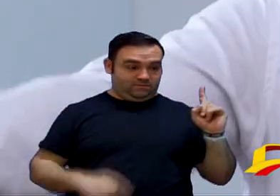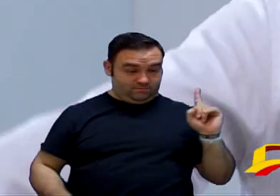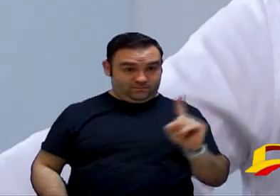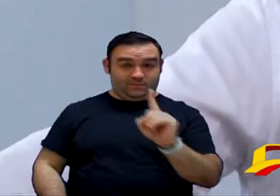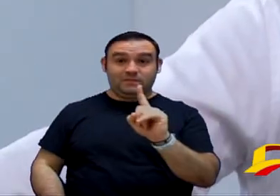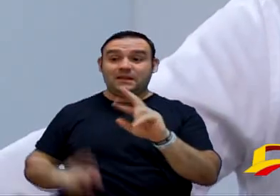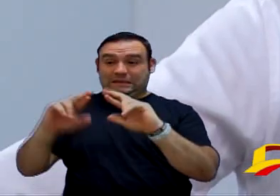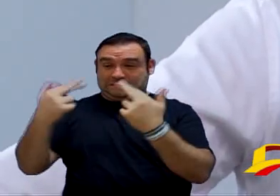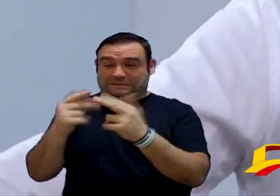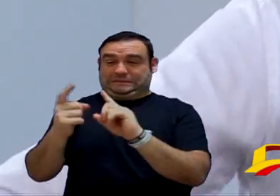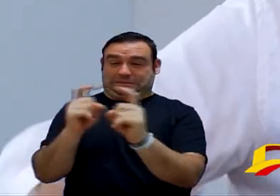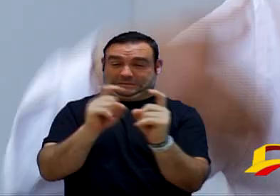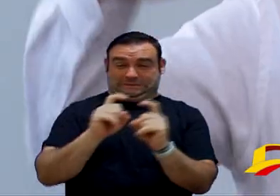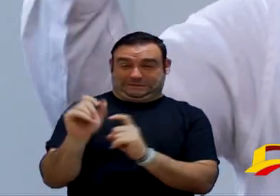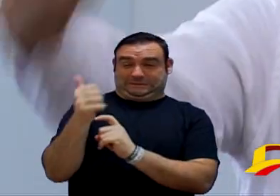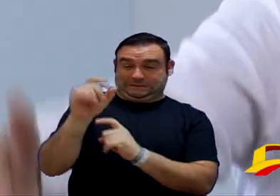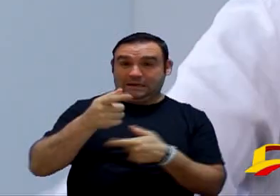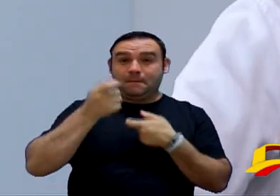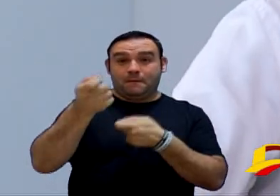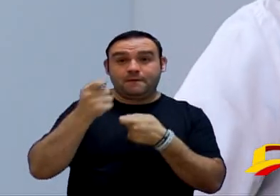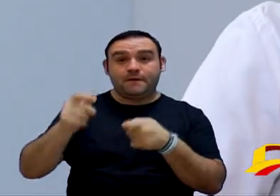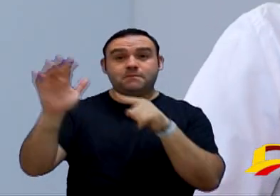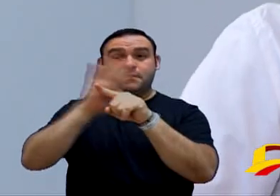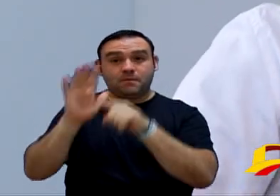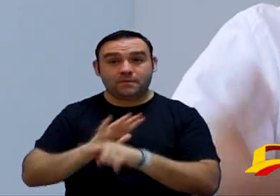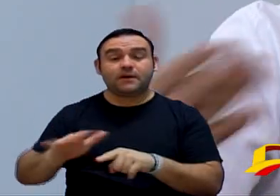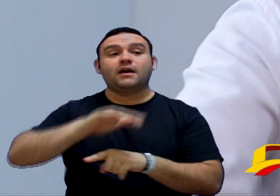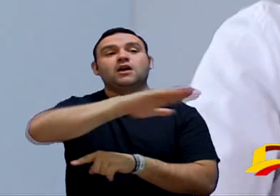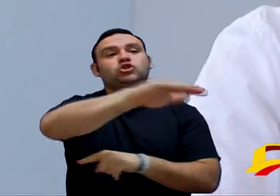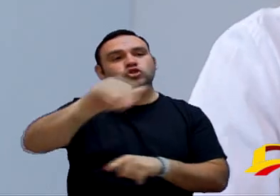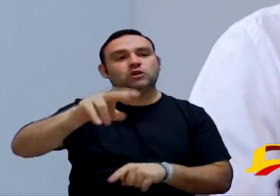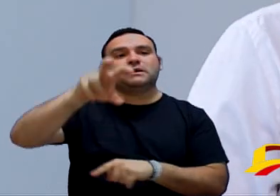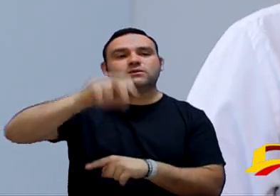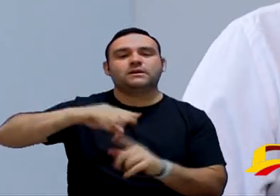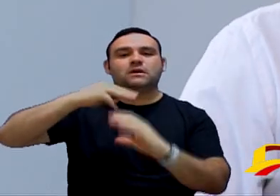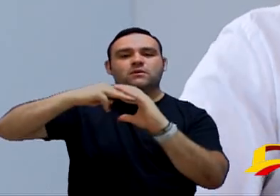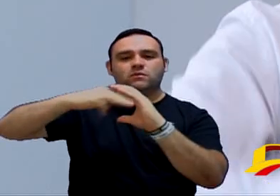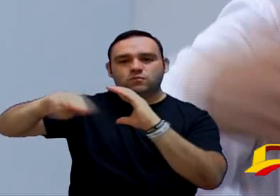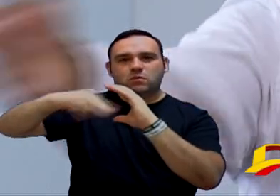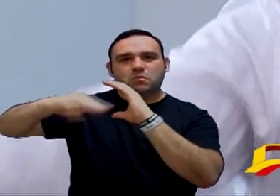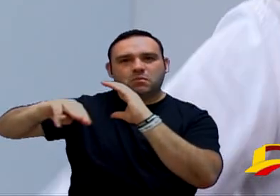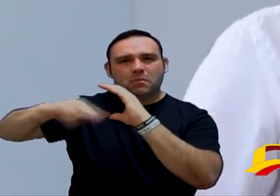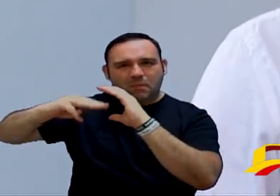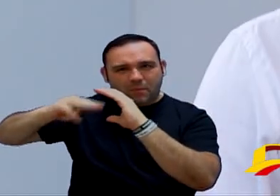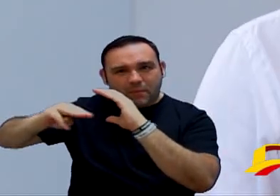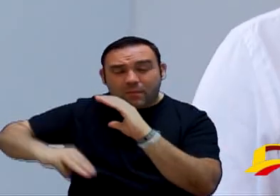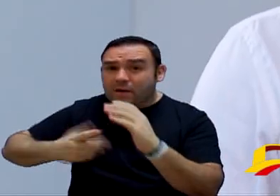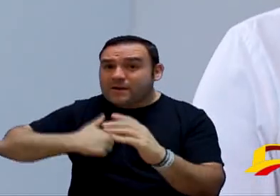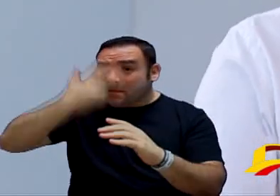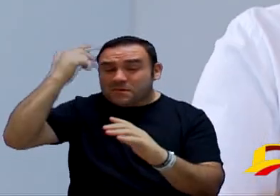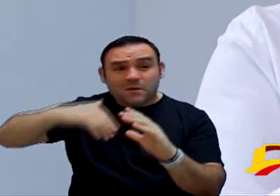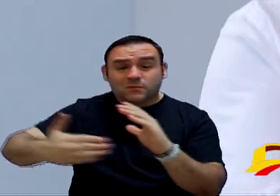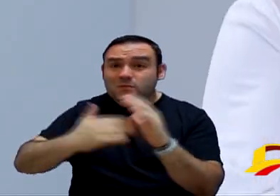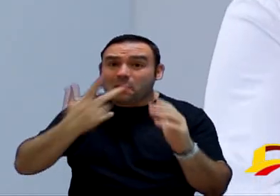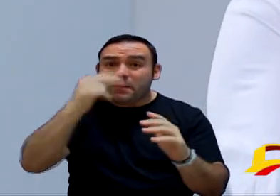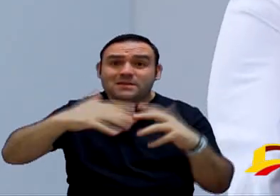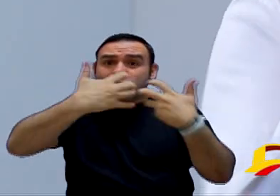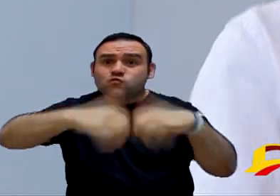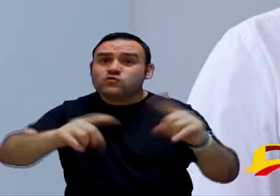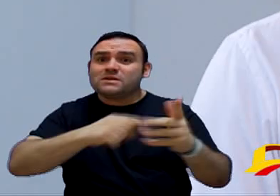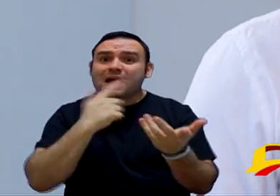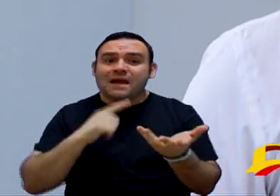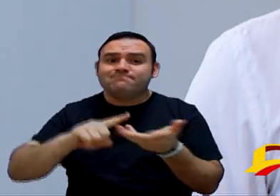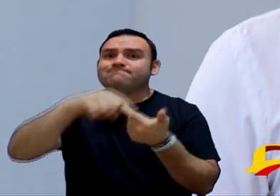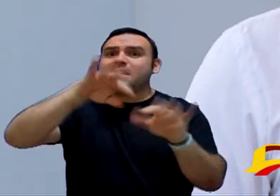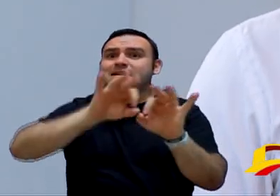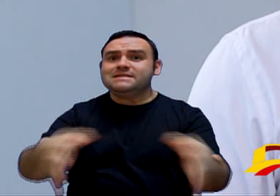10 reuniões provocar questionamento chamar 50 vezes no WhatsApp e discutir com meio mundo de gente não sai uma simples